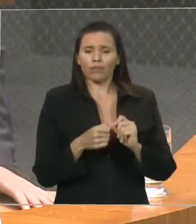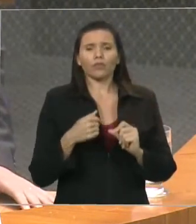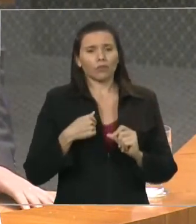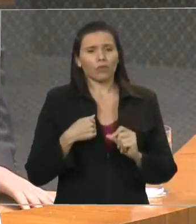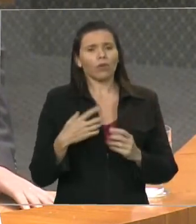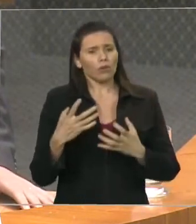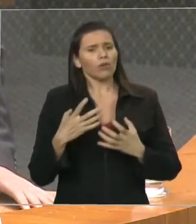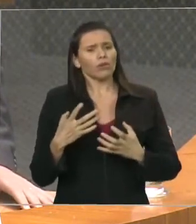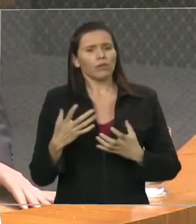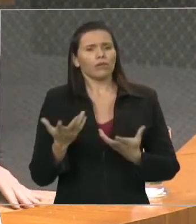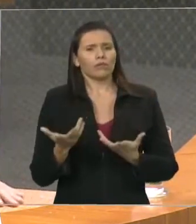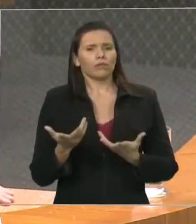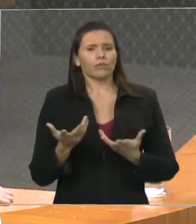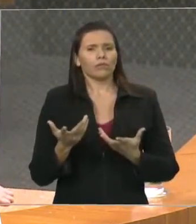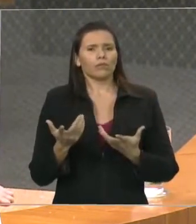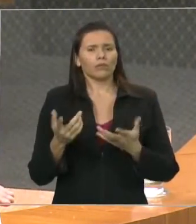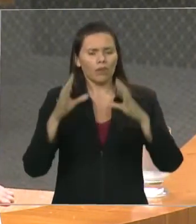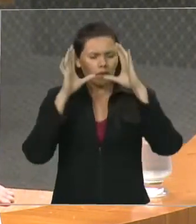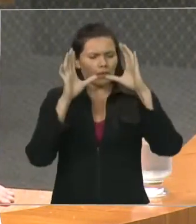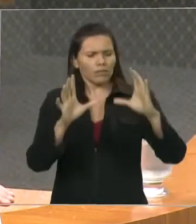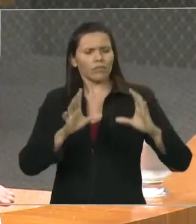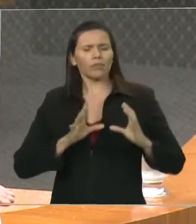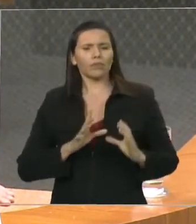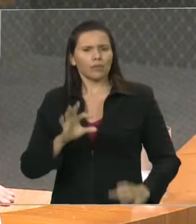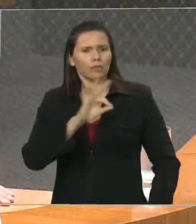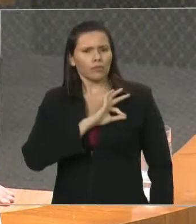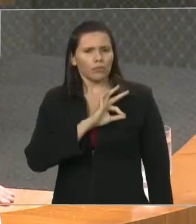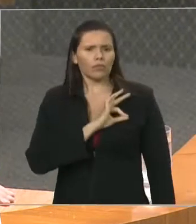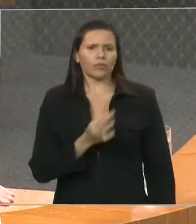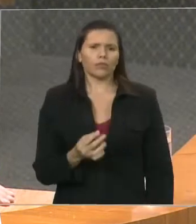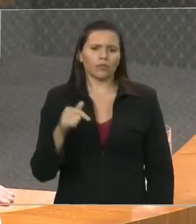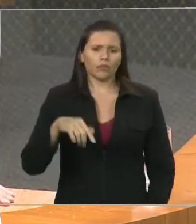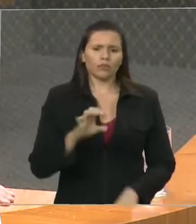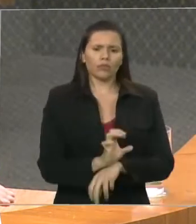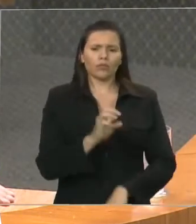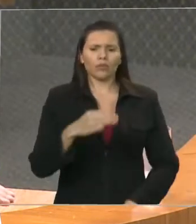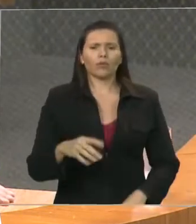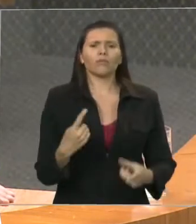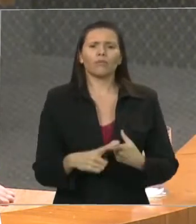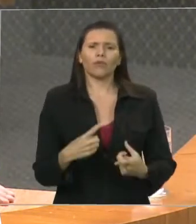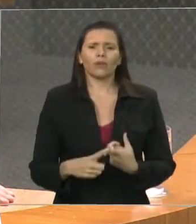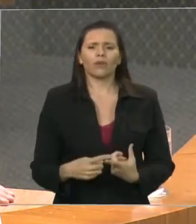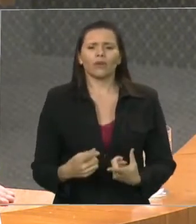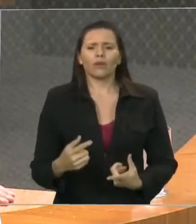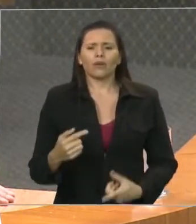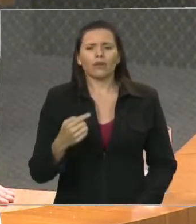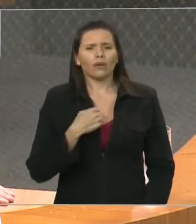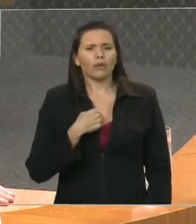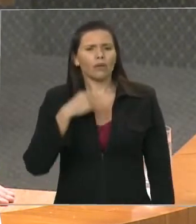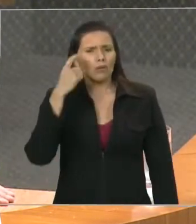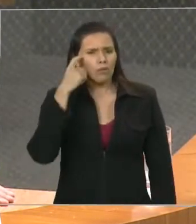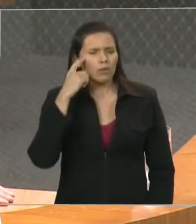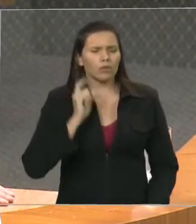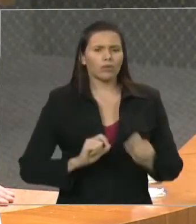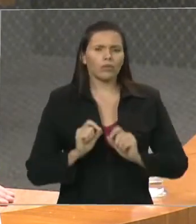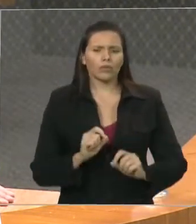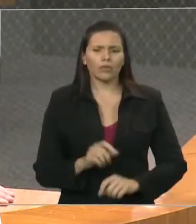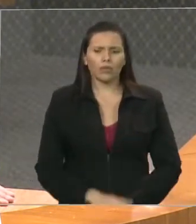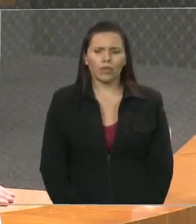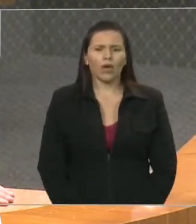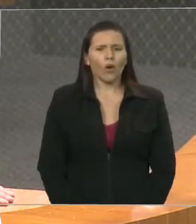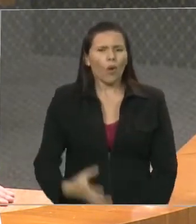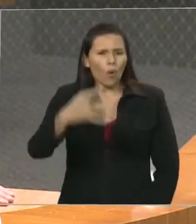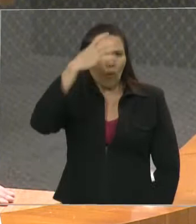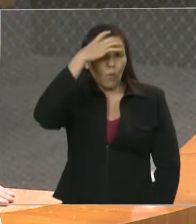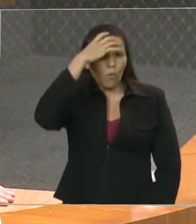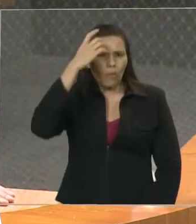tem acontecido é a execração pública de oficiais, como se eles sozinhos tivessem tirado das suas